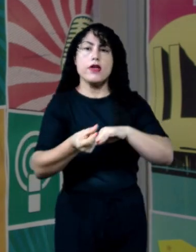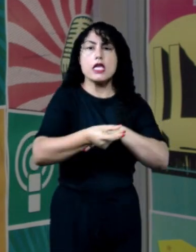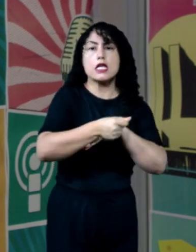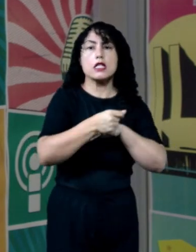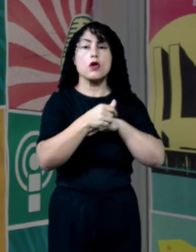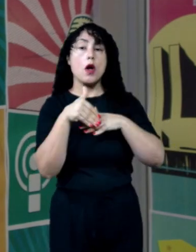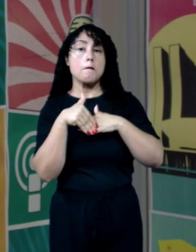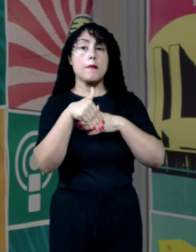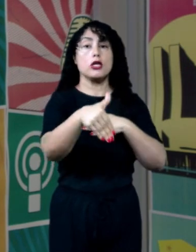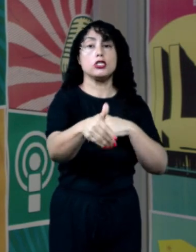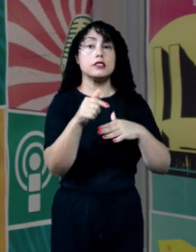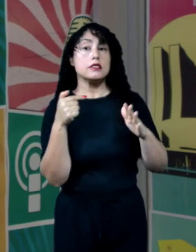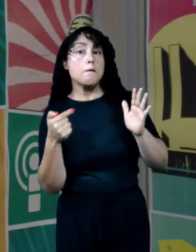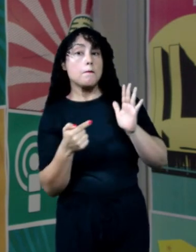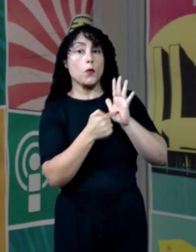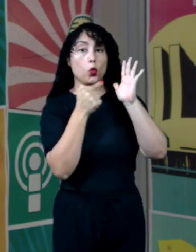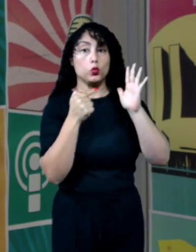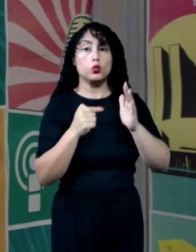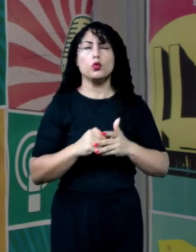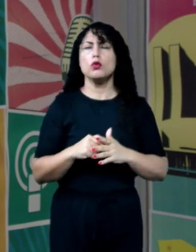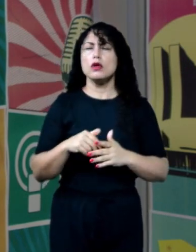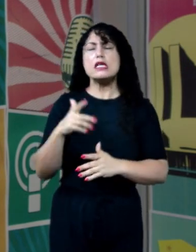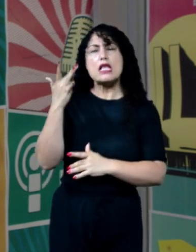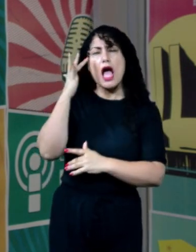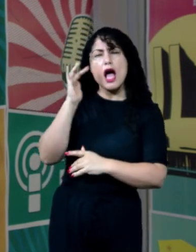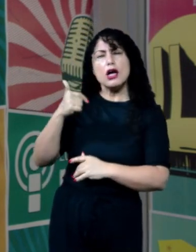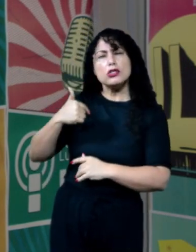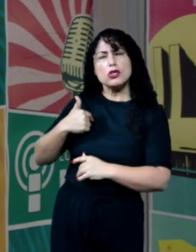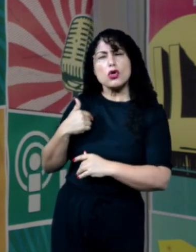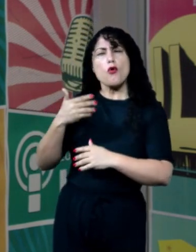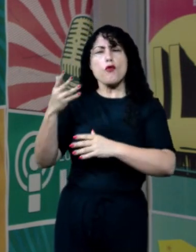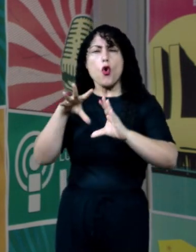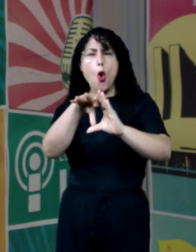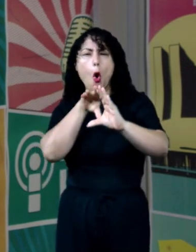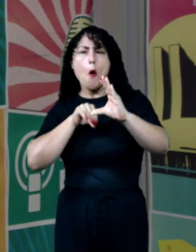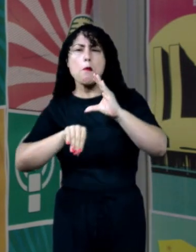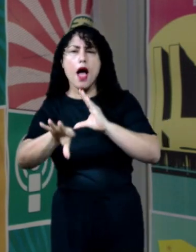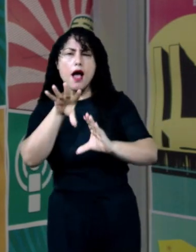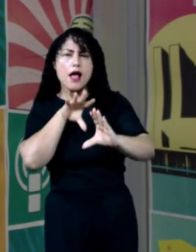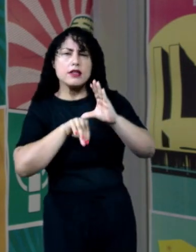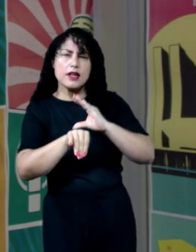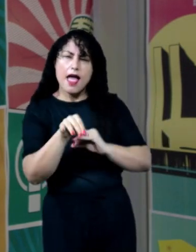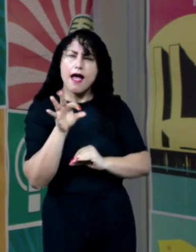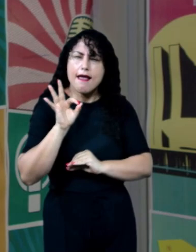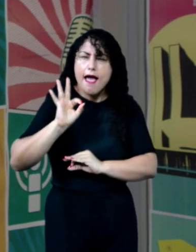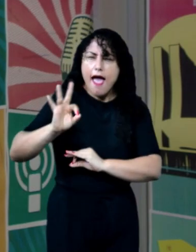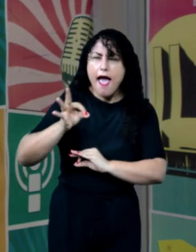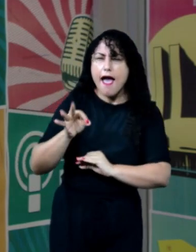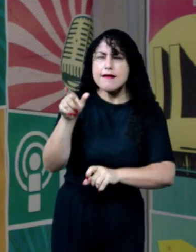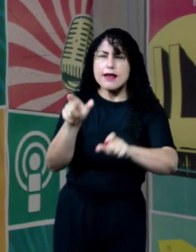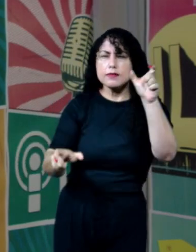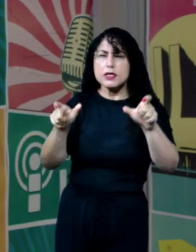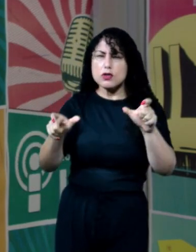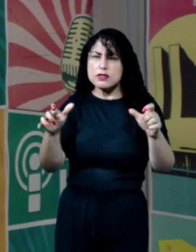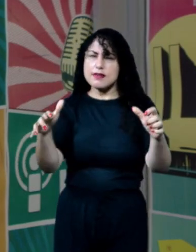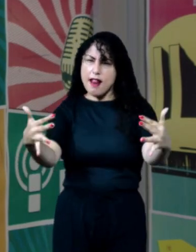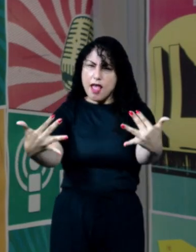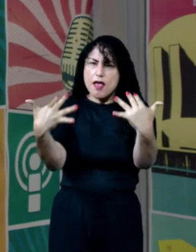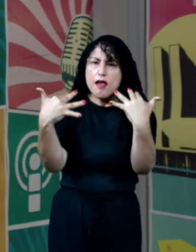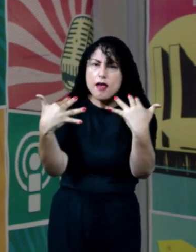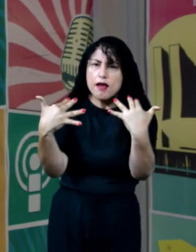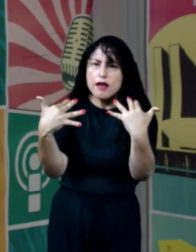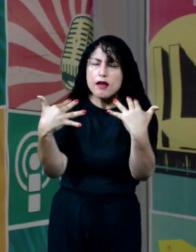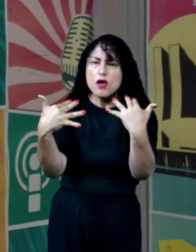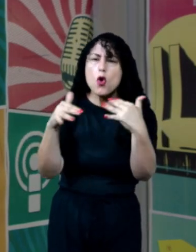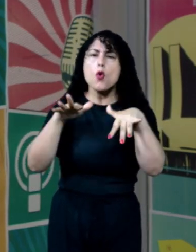ponto. Que será que o que eu vou compartilhar é o que realmente as pessoas querem ver?